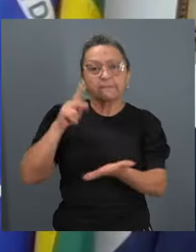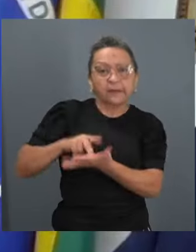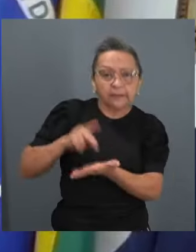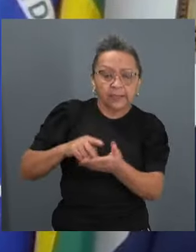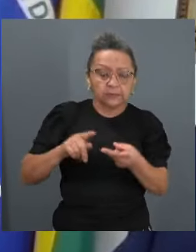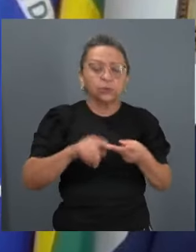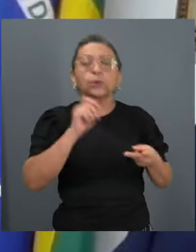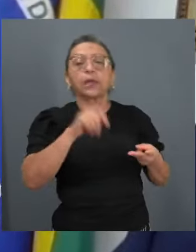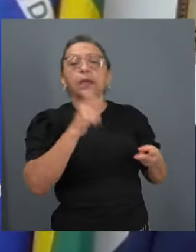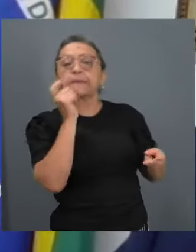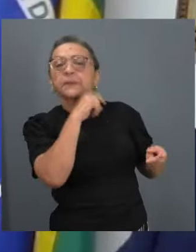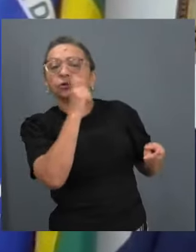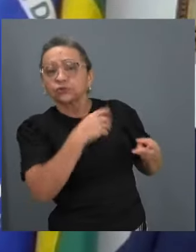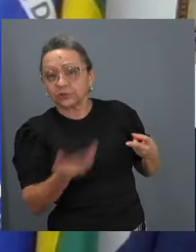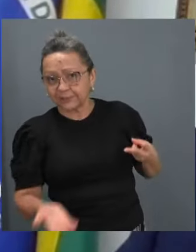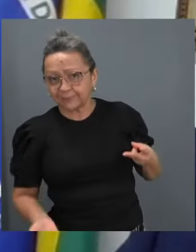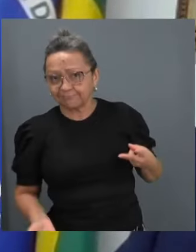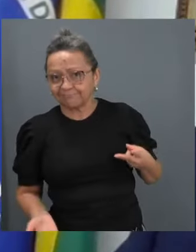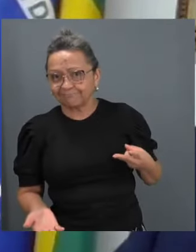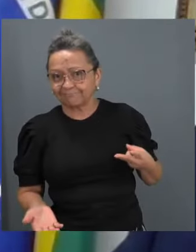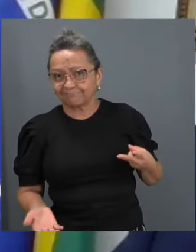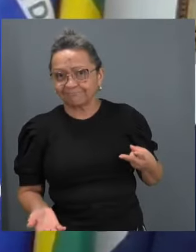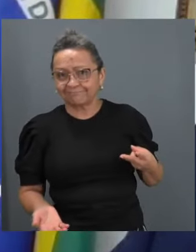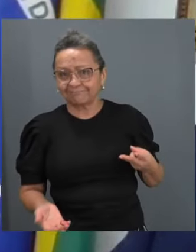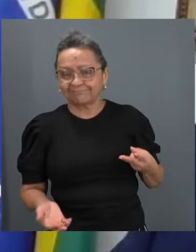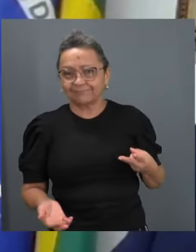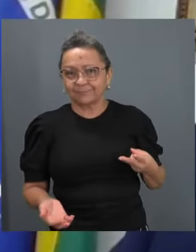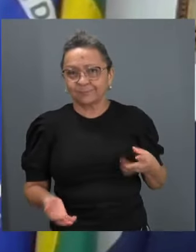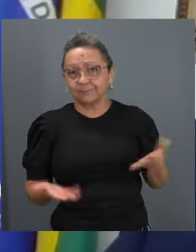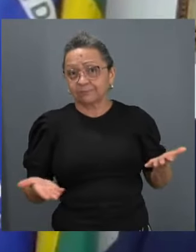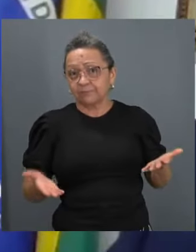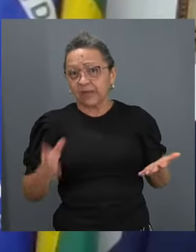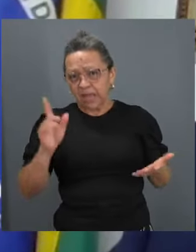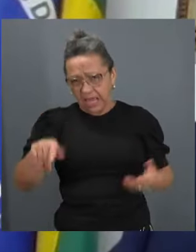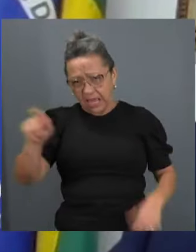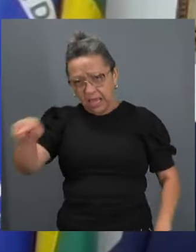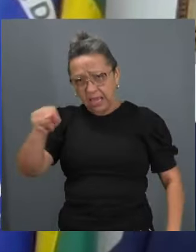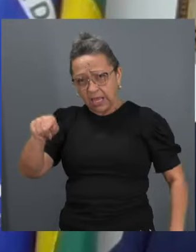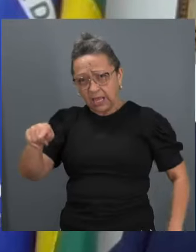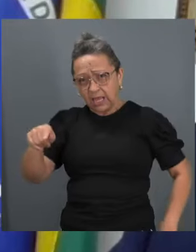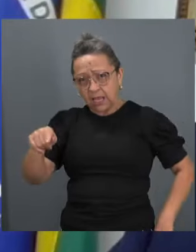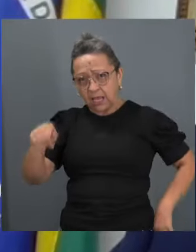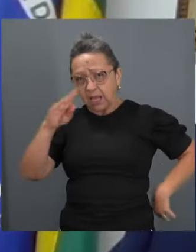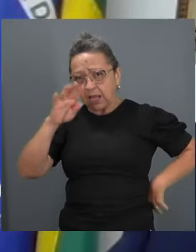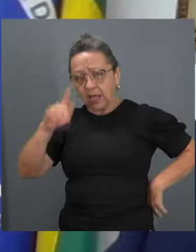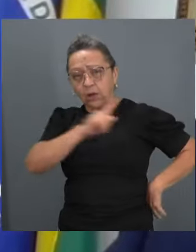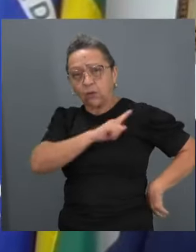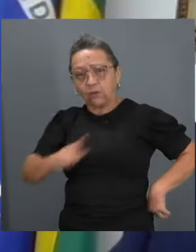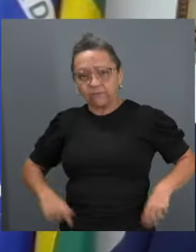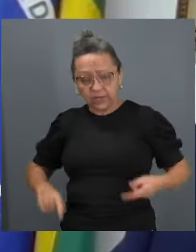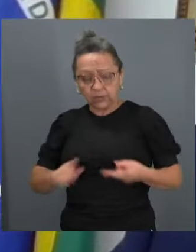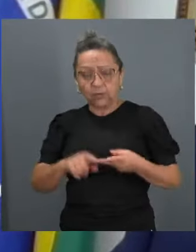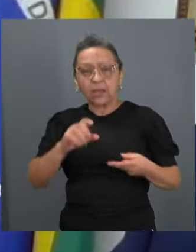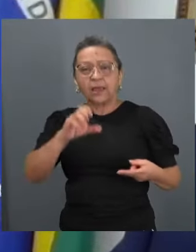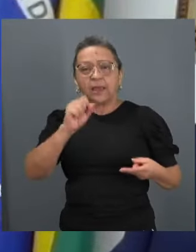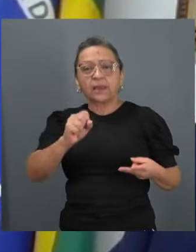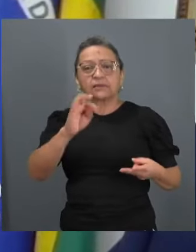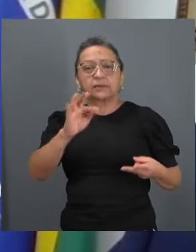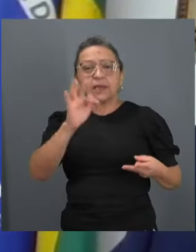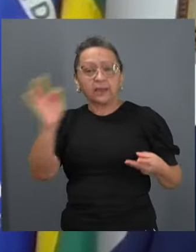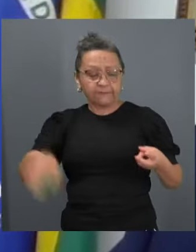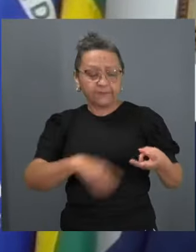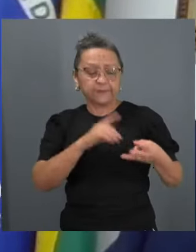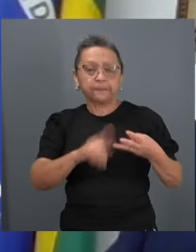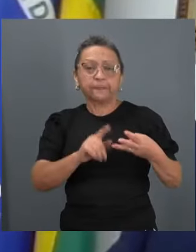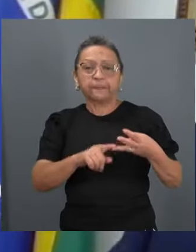verdade e o que é mentira? É o governo? É o STF? É